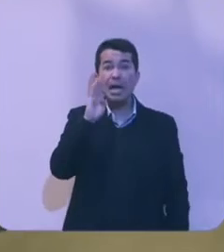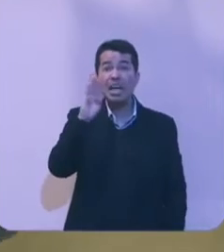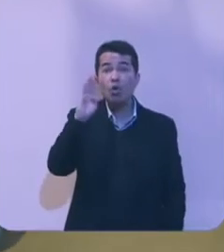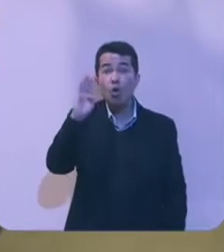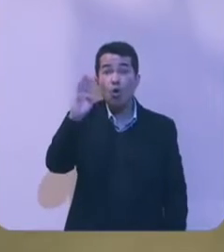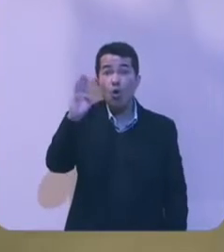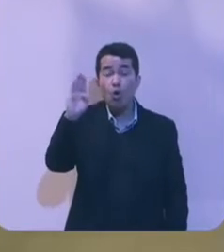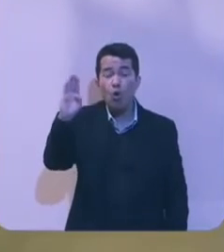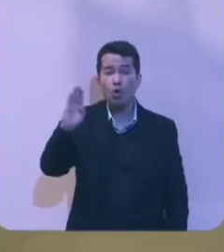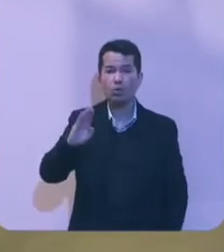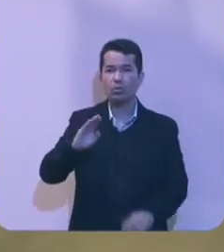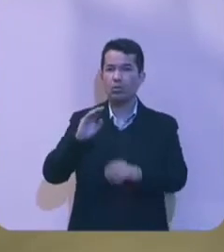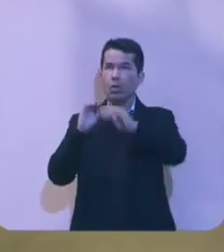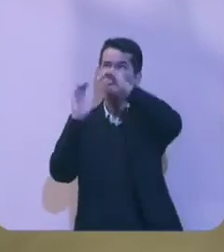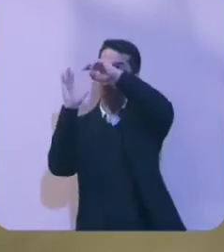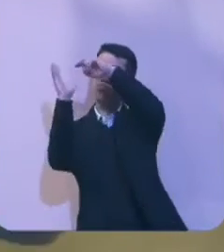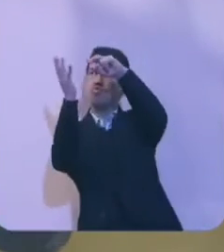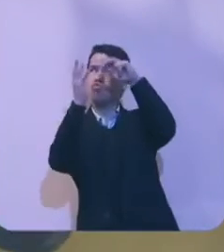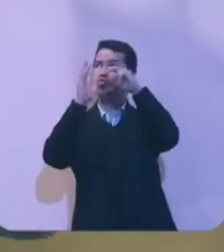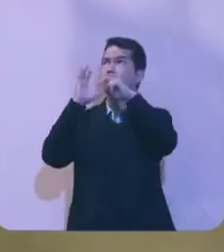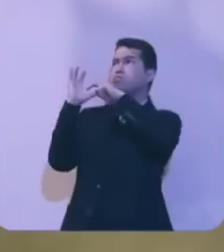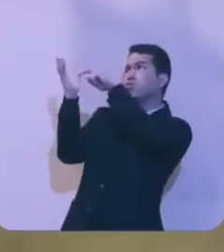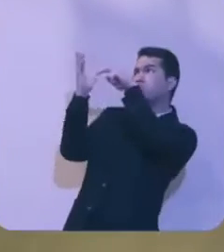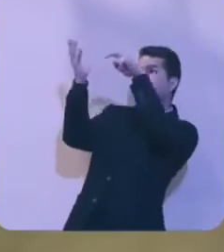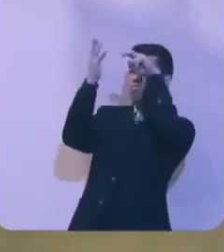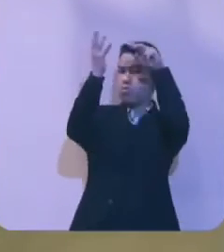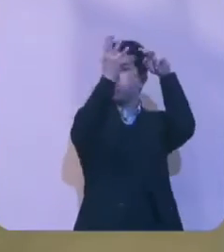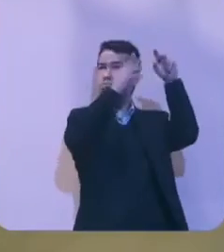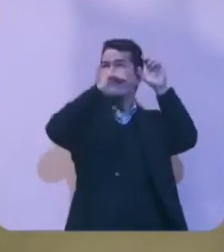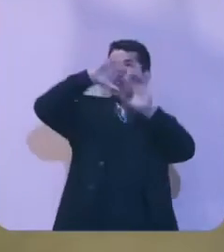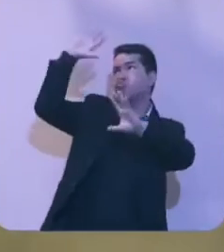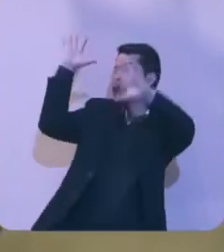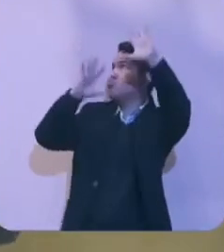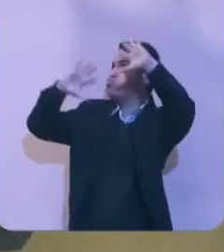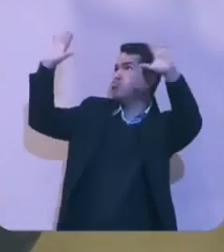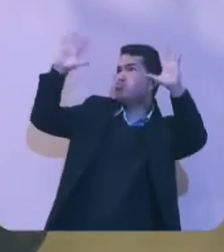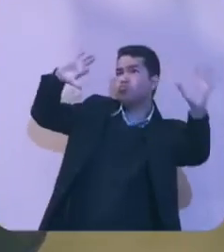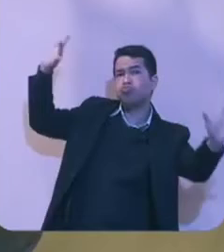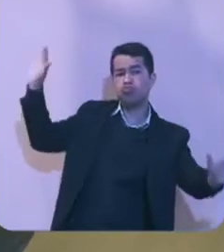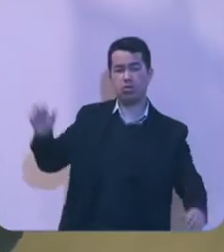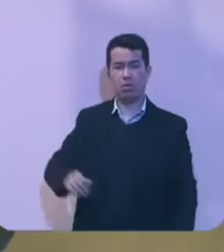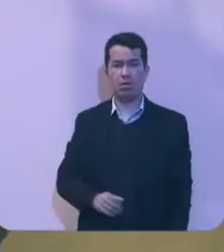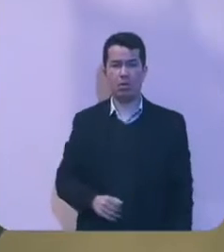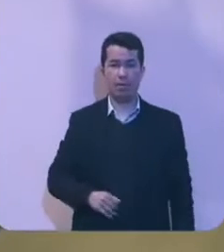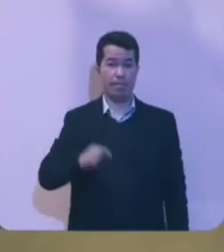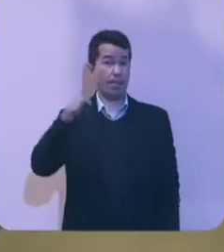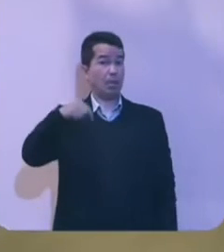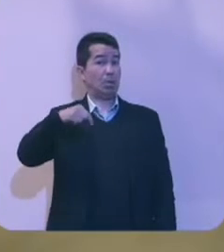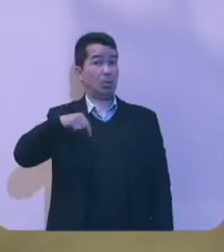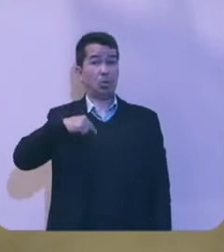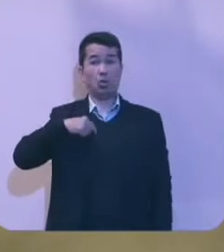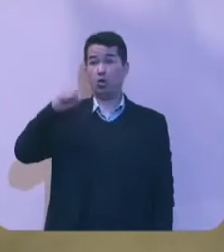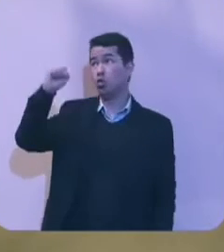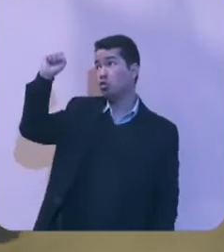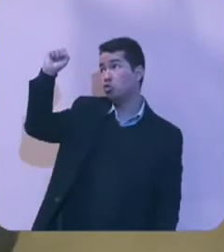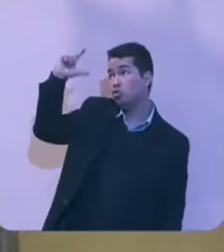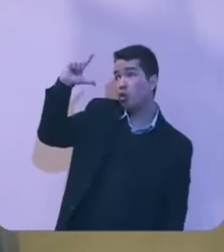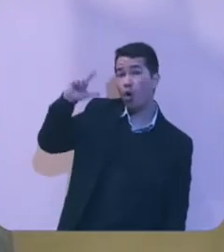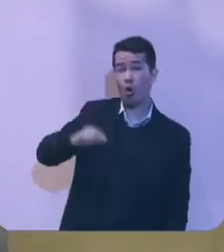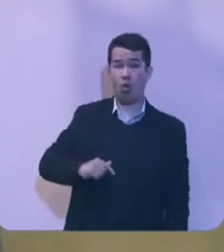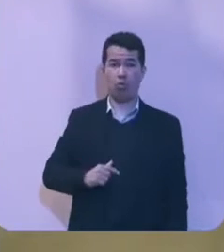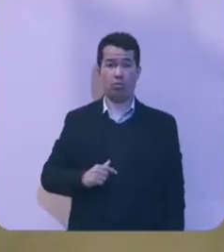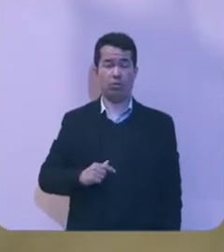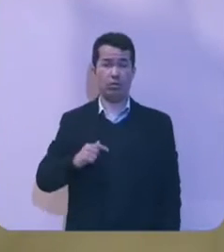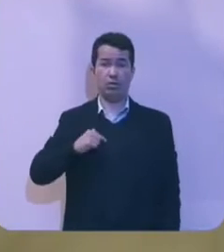tá? Nós estamos no sistema solar, nosso solzinho aqui nesse nosso sistema solar é um solzinho de